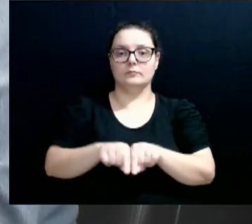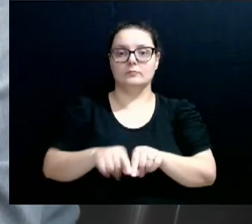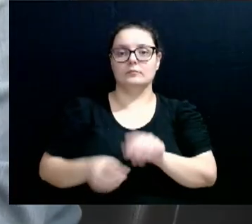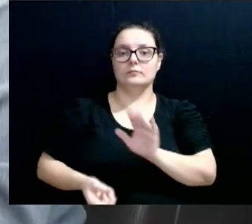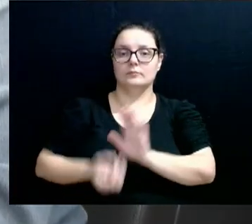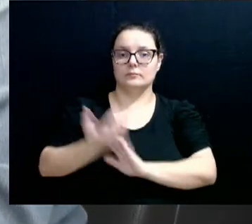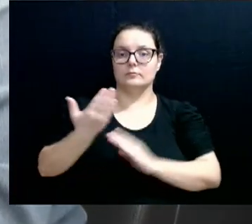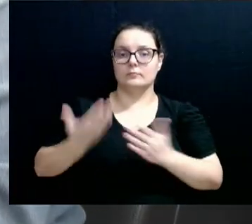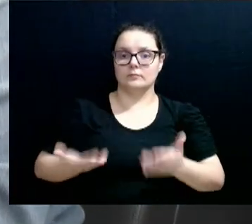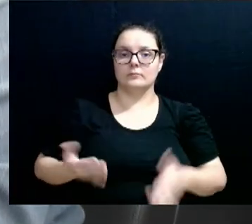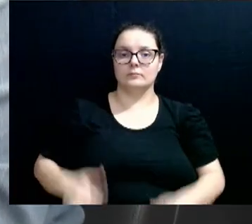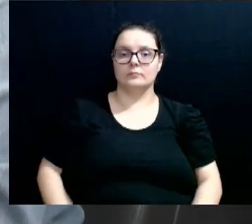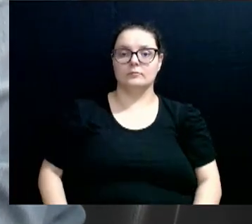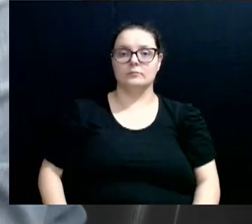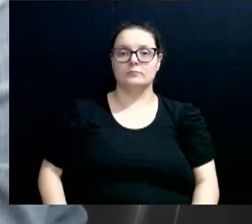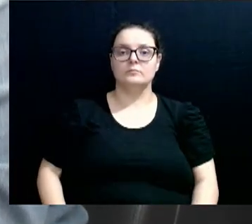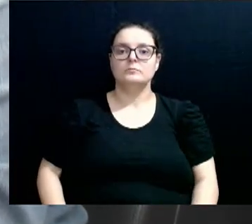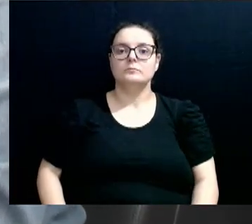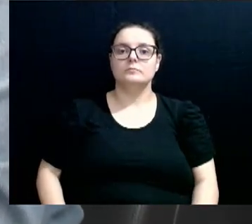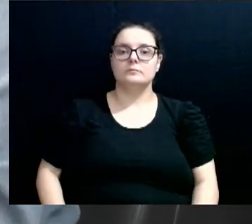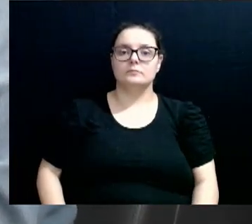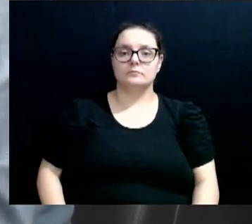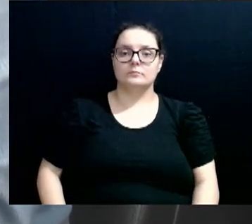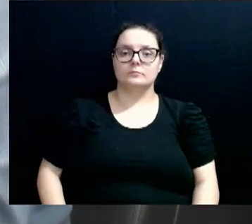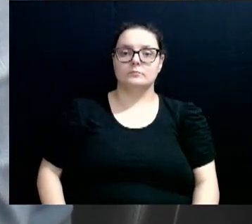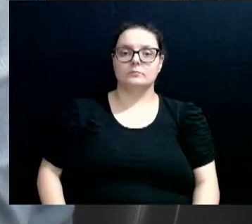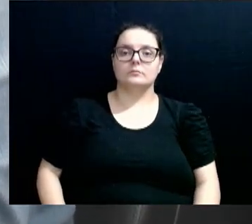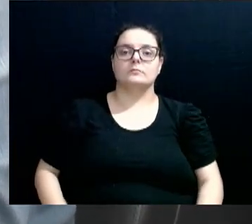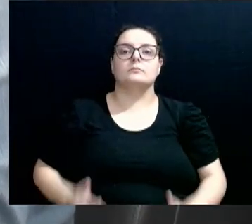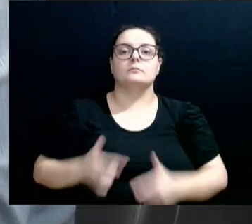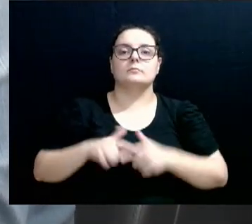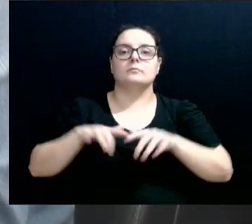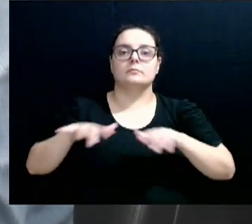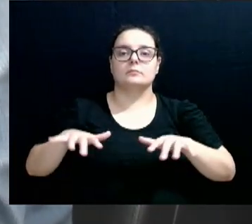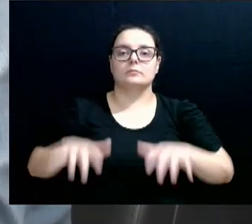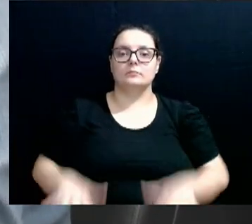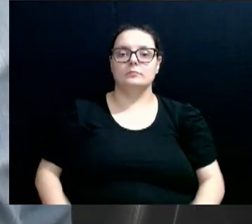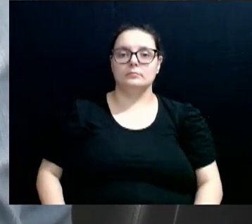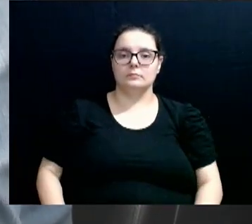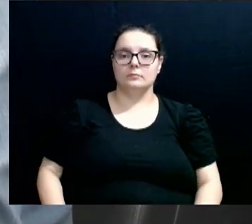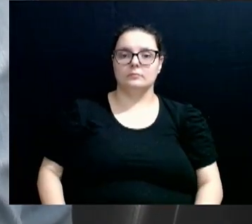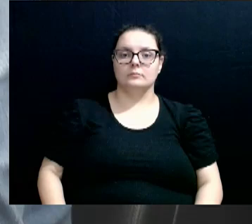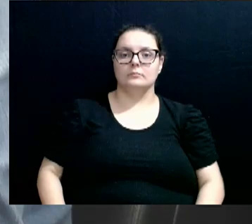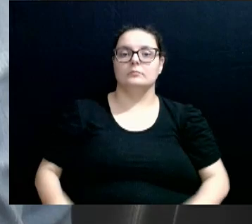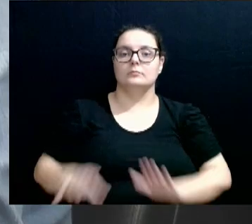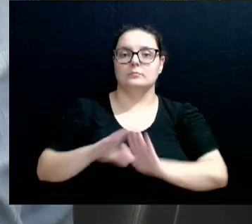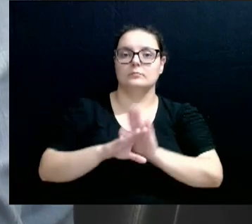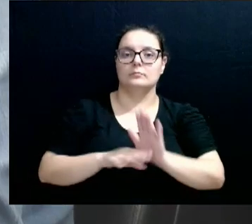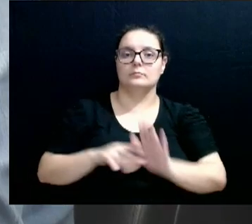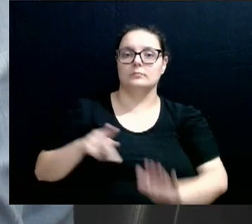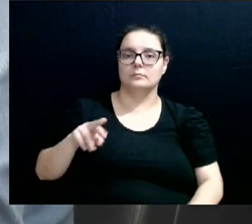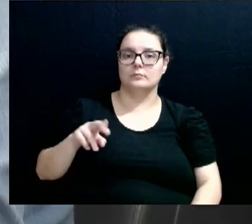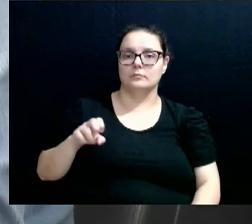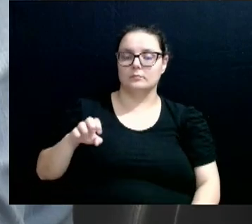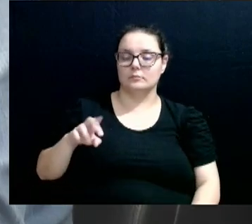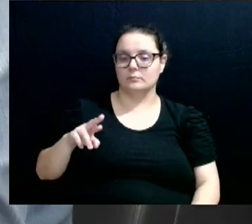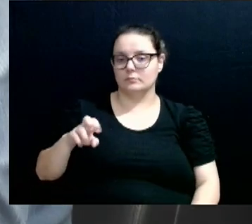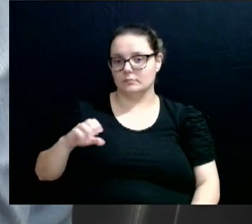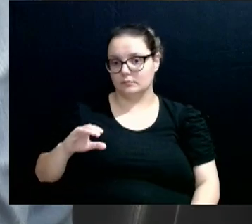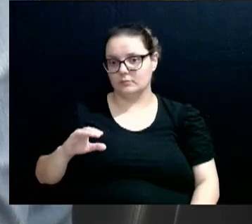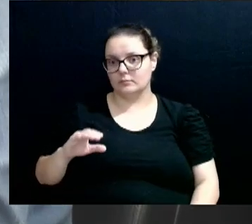como divisão desse programa, um programa chamado ProErer, que vai lidar especificamente com